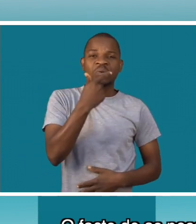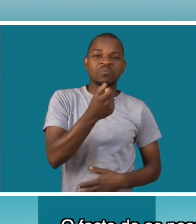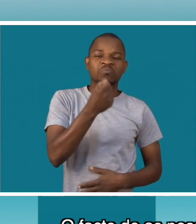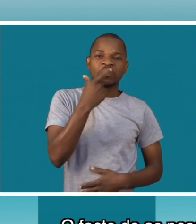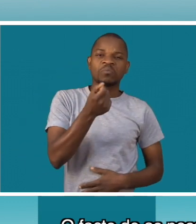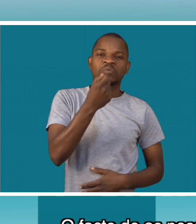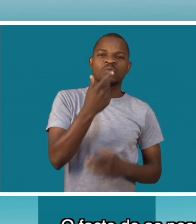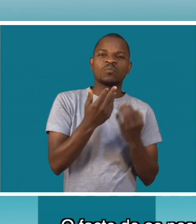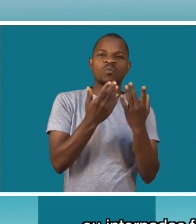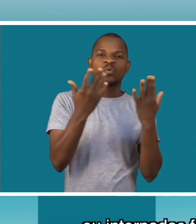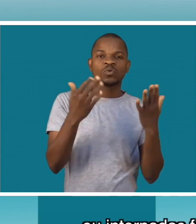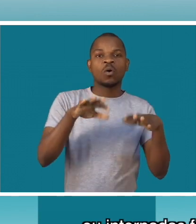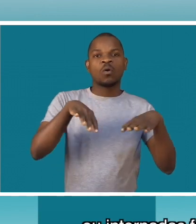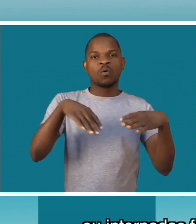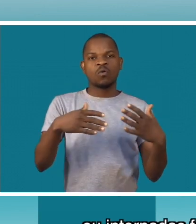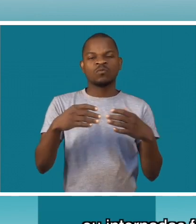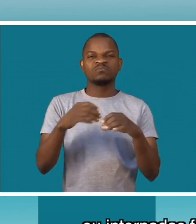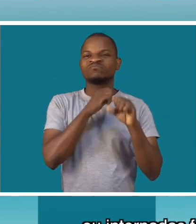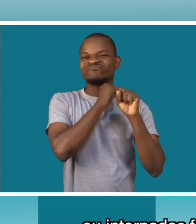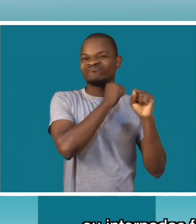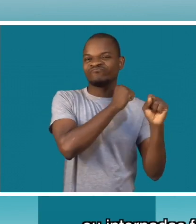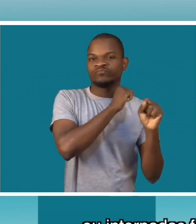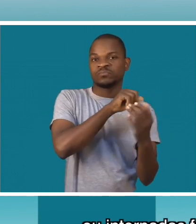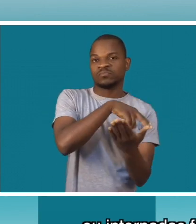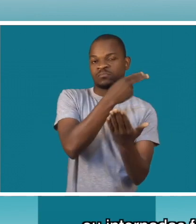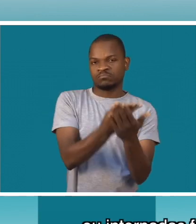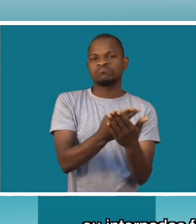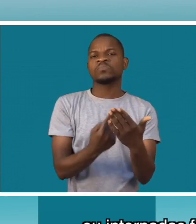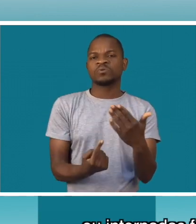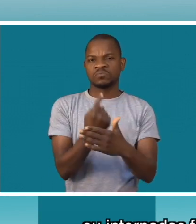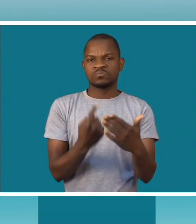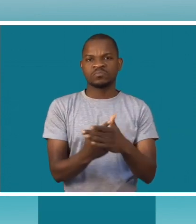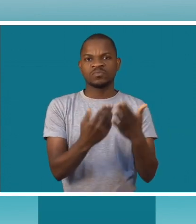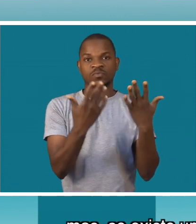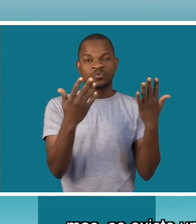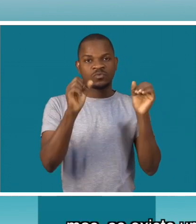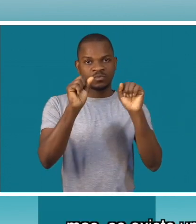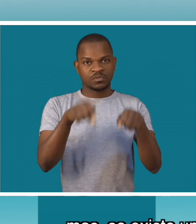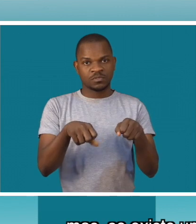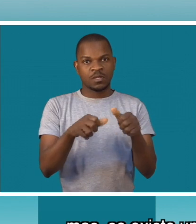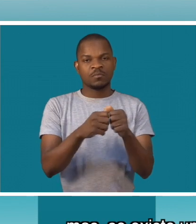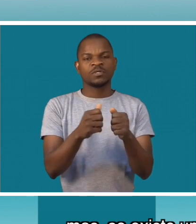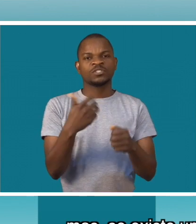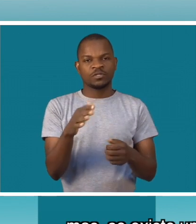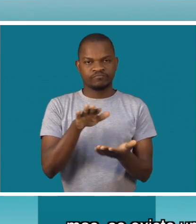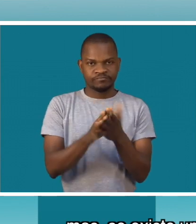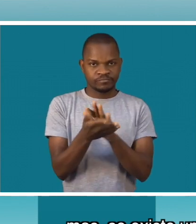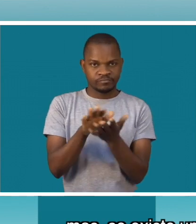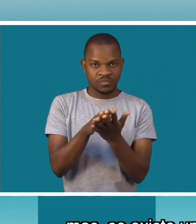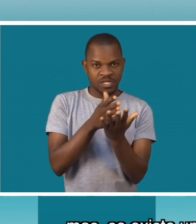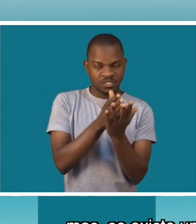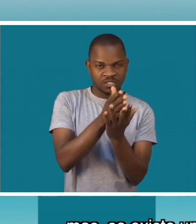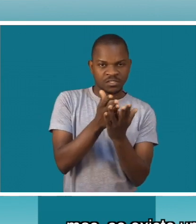excessivos, ou serem internadas forçadamente, isso está a acontecer. Mas, existe já uma